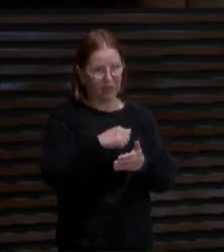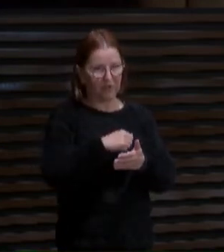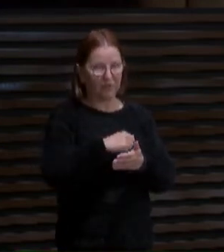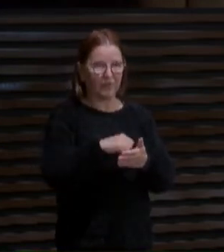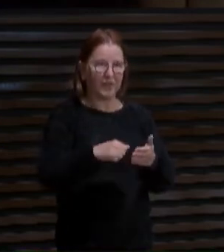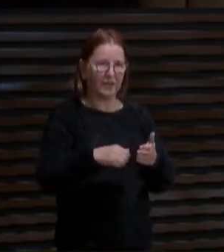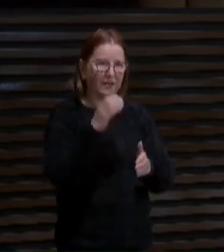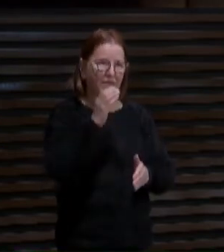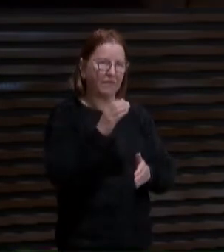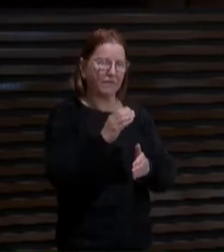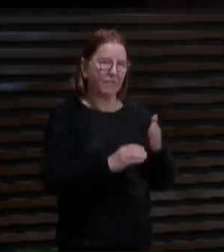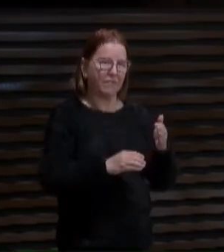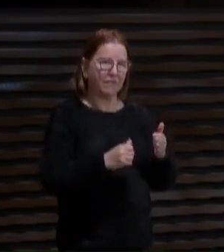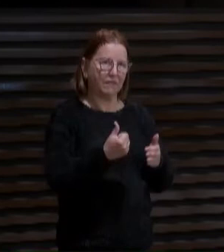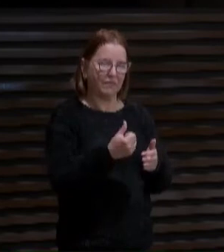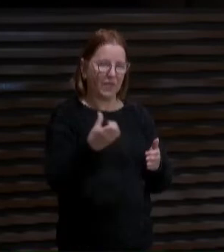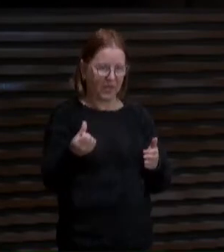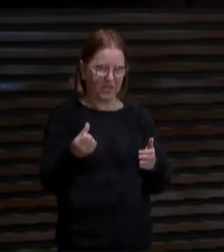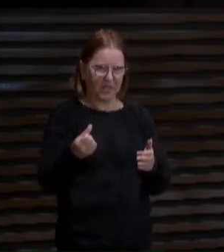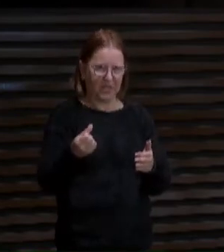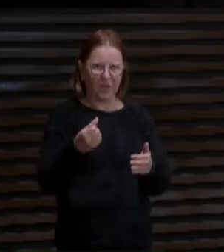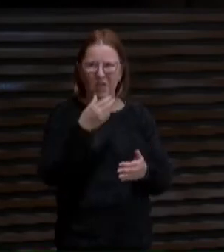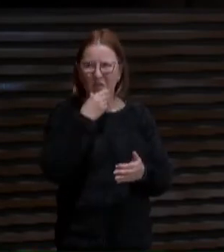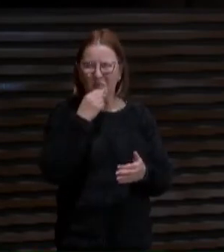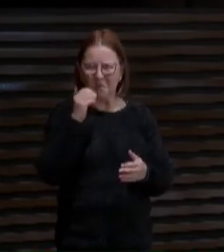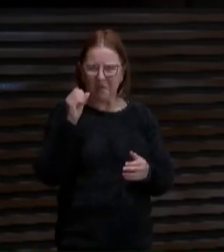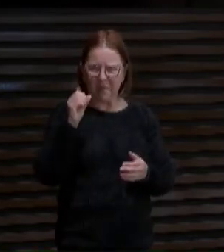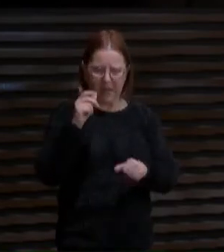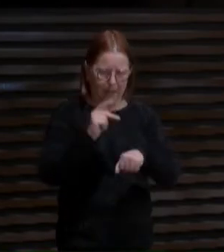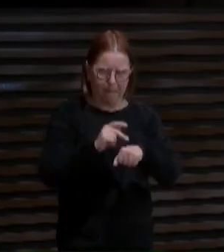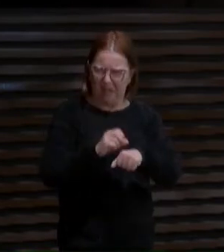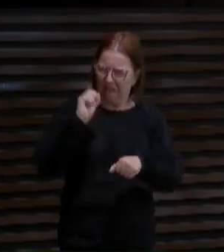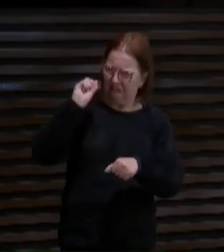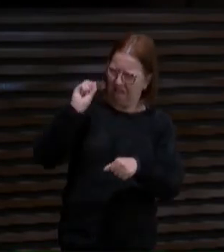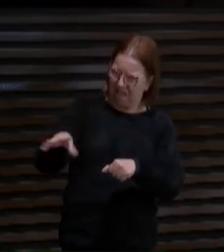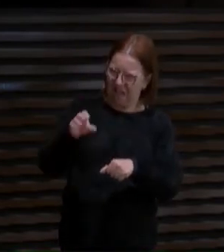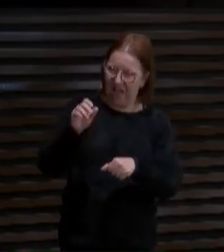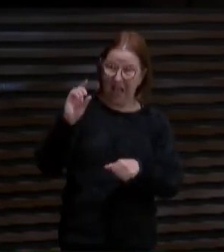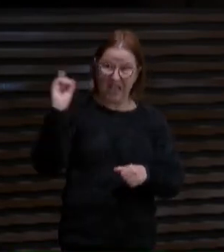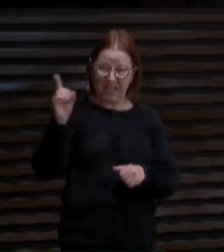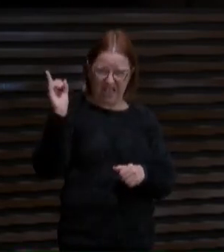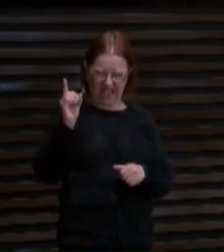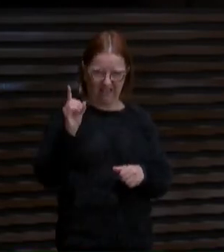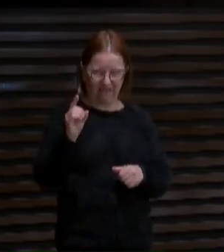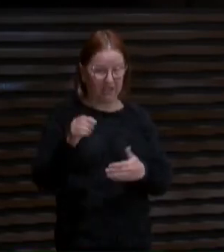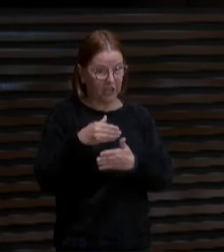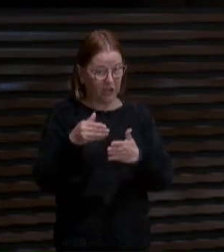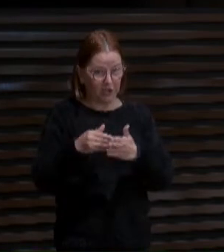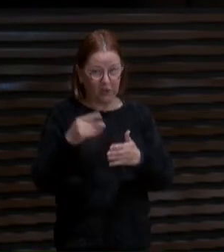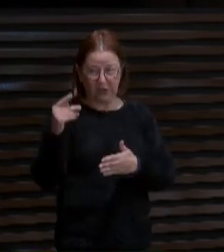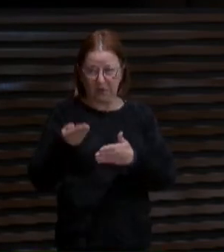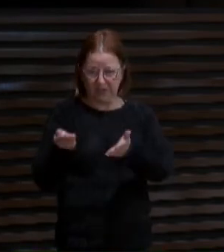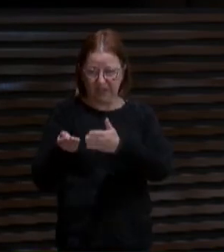vamos lá atirava pedras contra Davi e todos os seus servos amaldiçoando e dizia-se meio